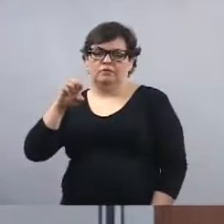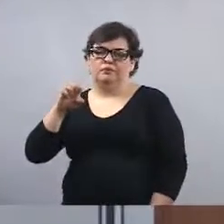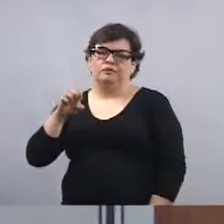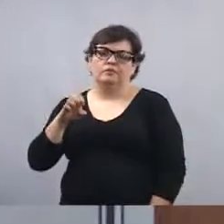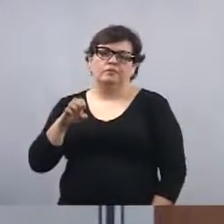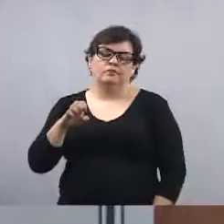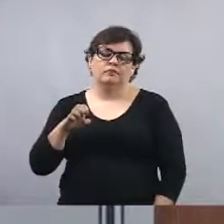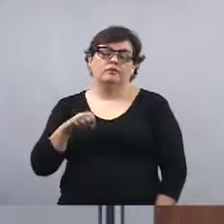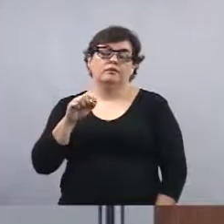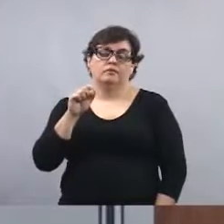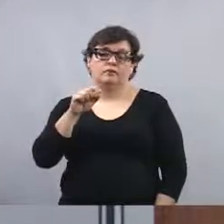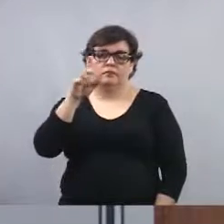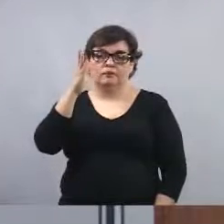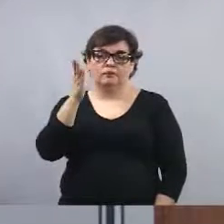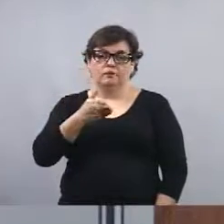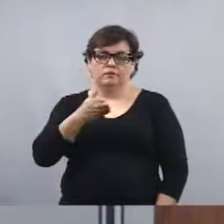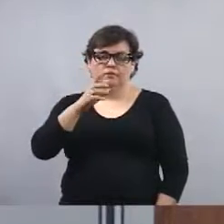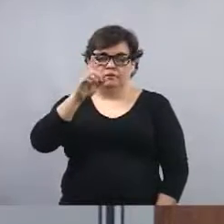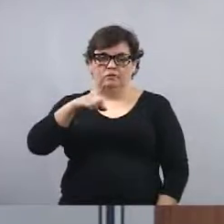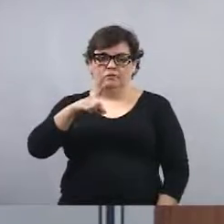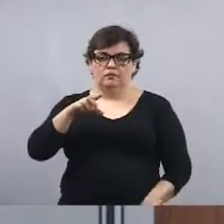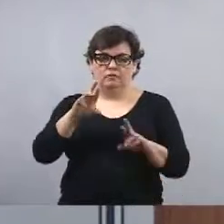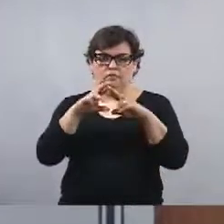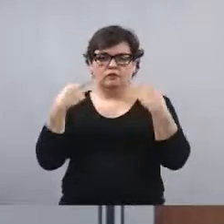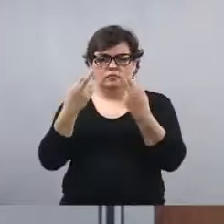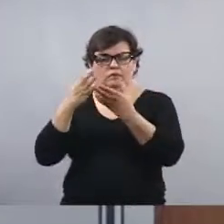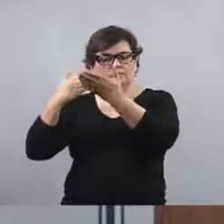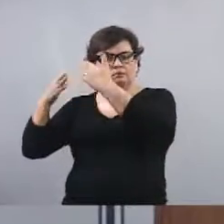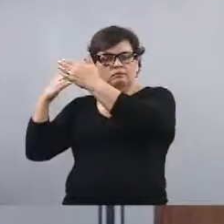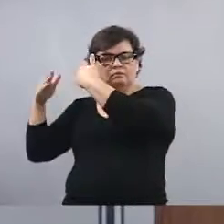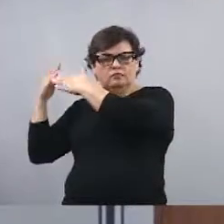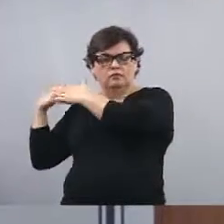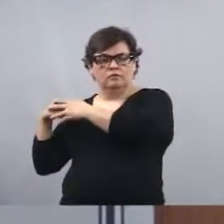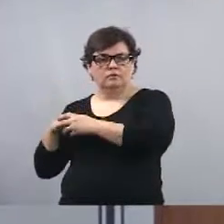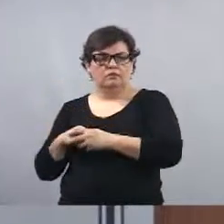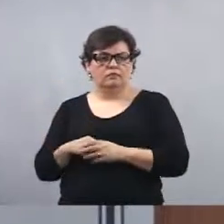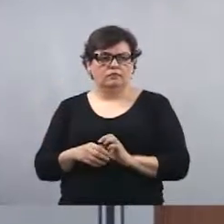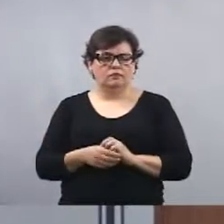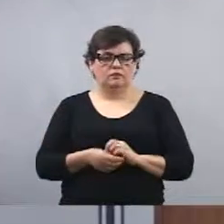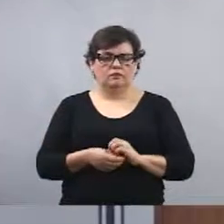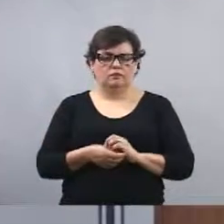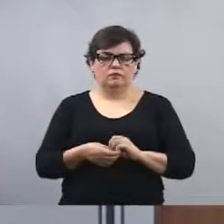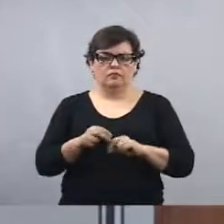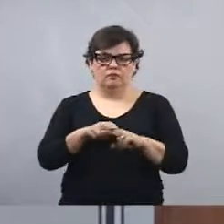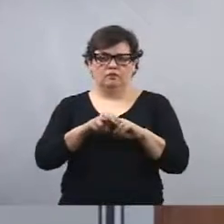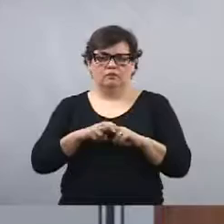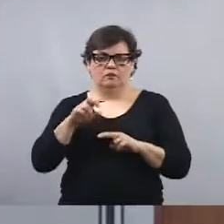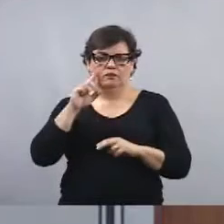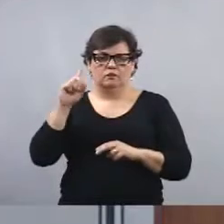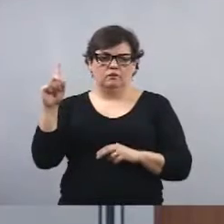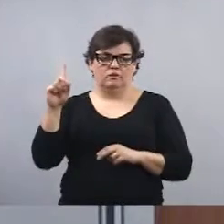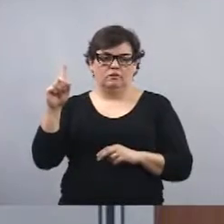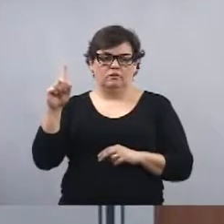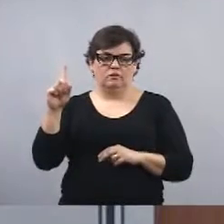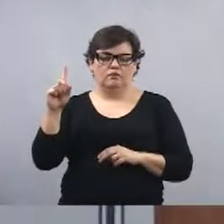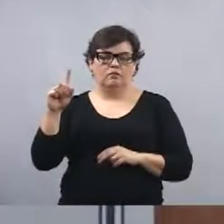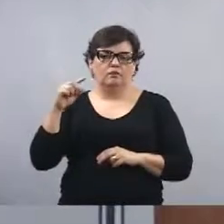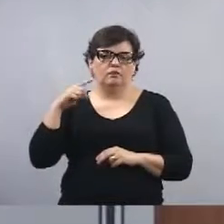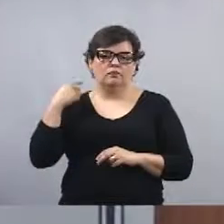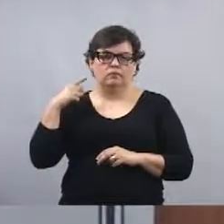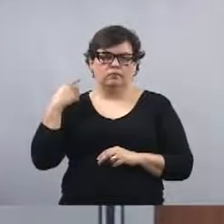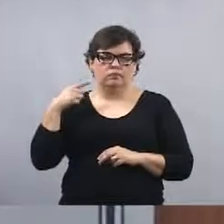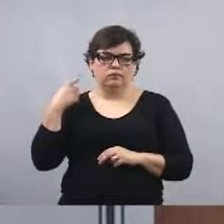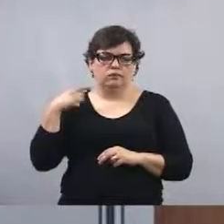uma tradição, que é uma sessão solene na cidade de Marília, alusiva aos imprescindíveis